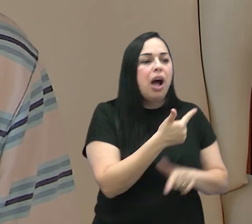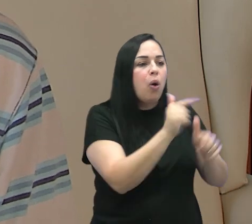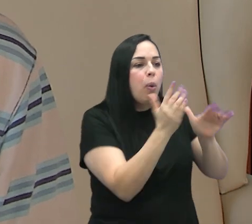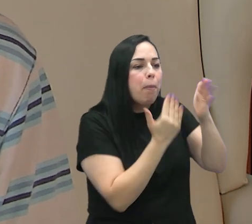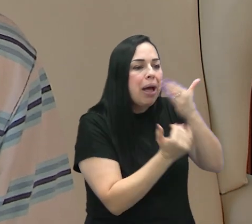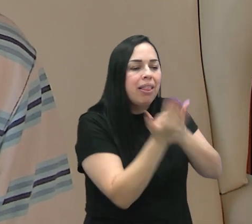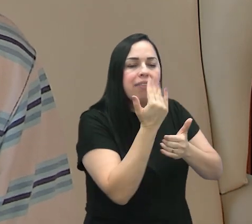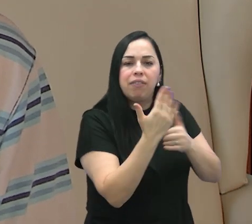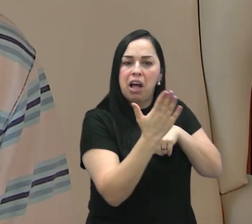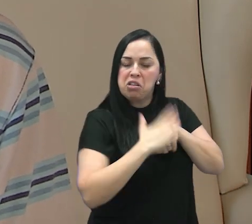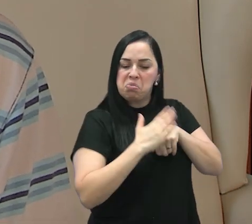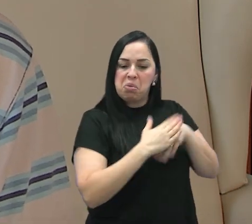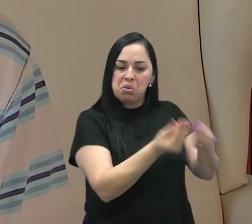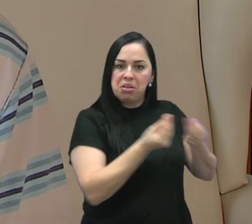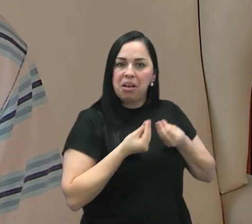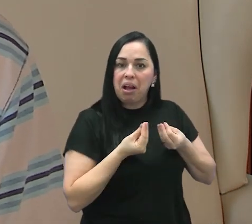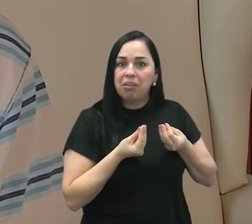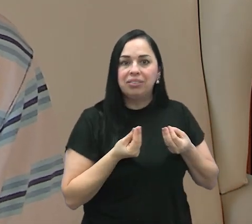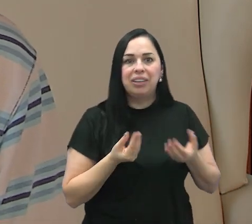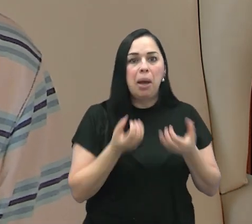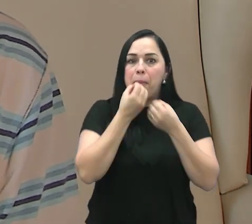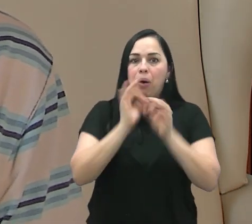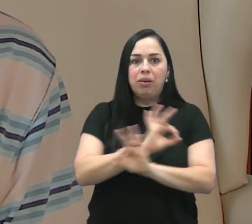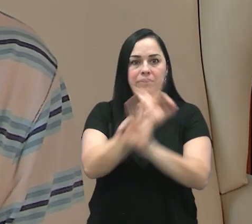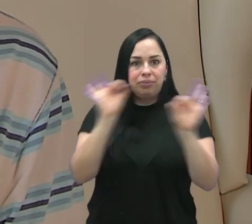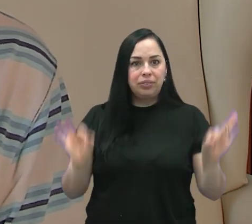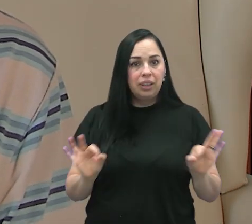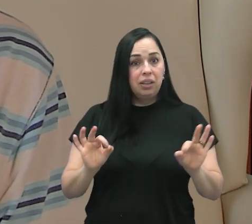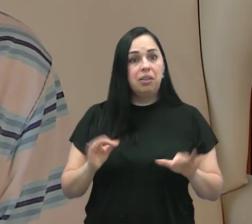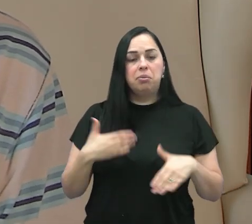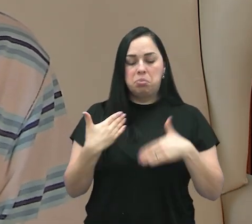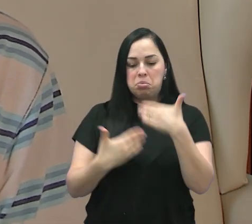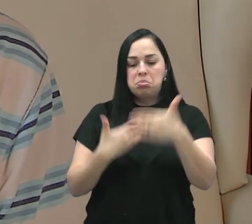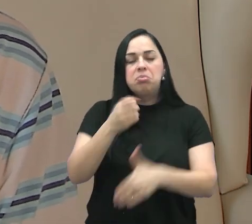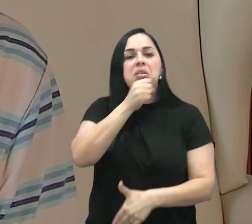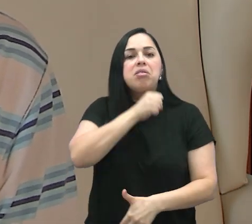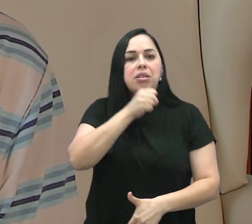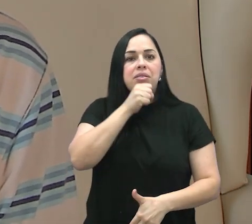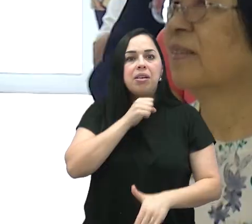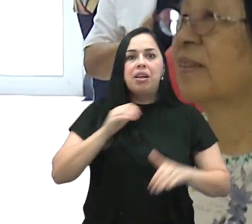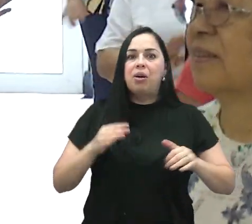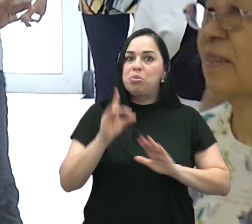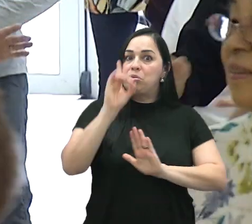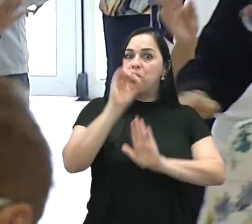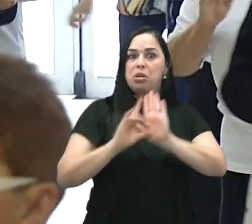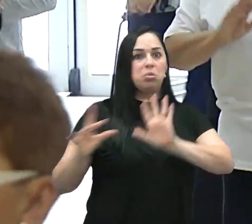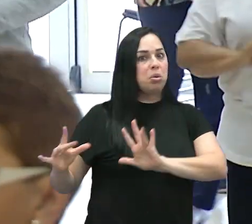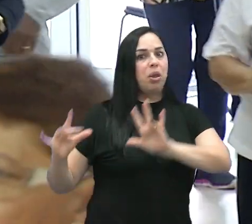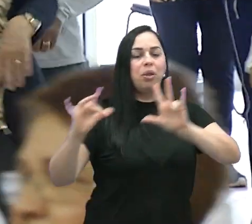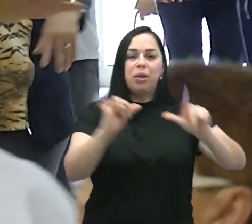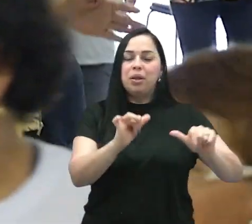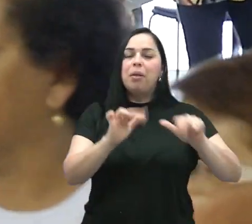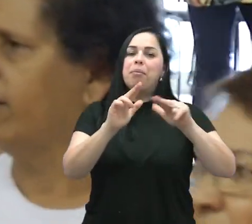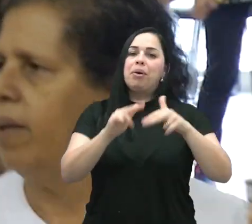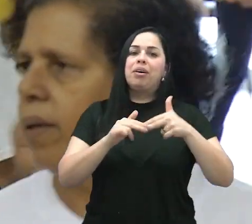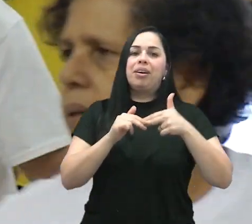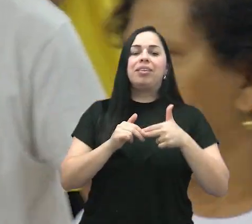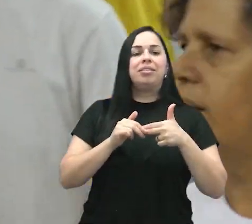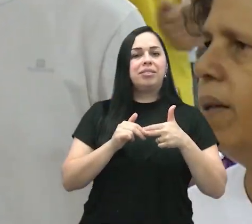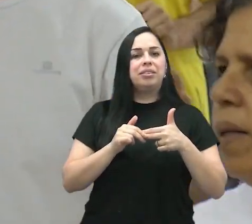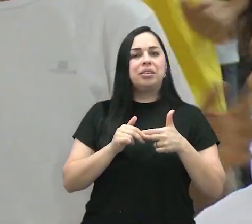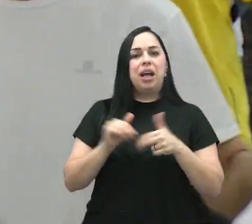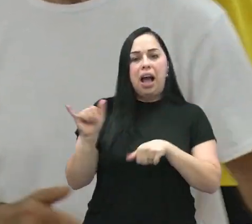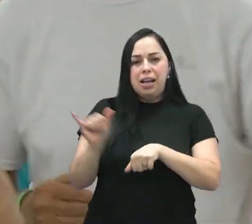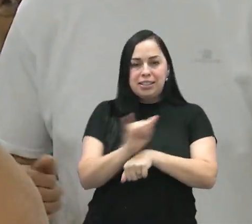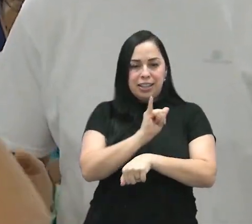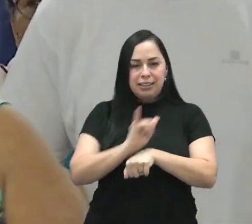mais nada, o resto fazem tudo por mim, entendeu? Então é tranquilo aqui, muito bom. Envelhecer com dignidade é